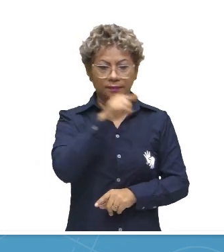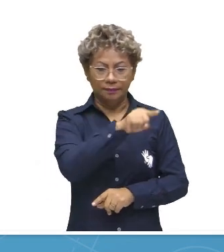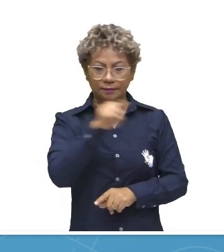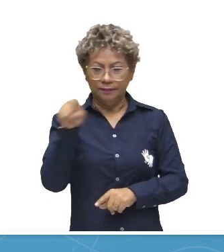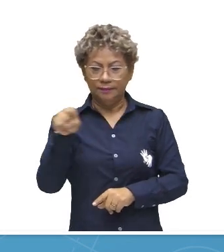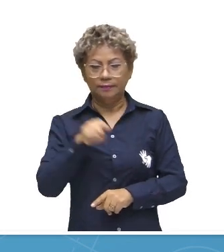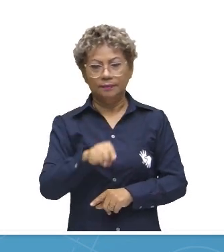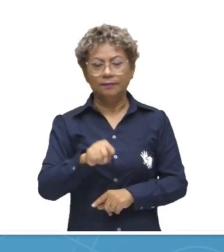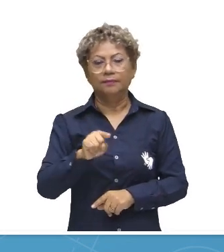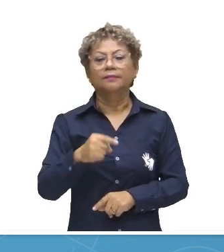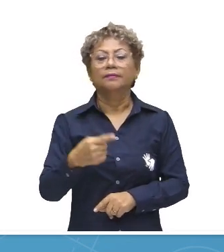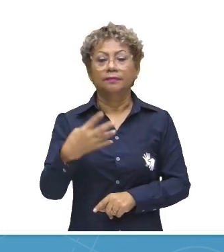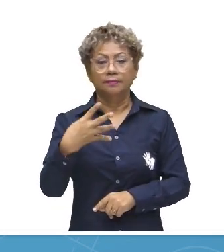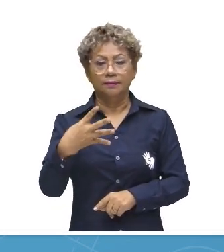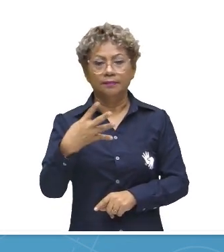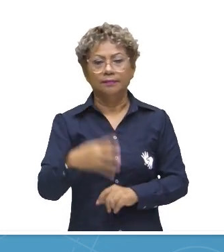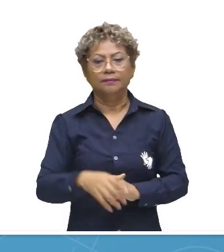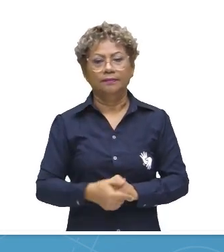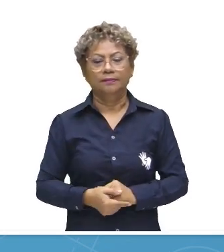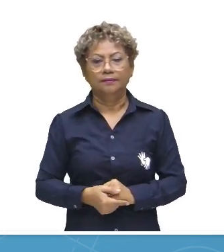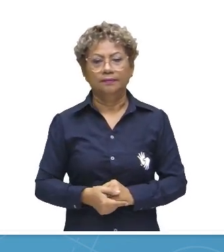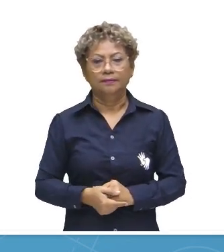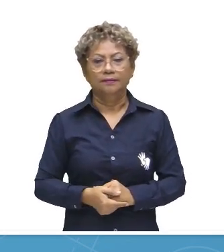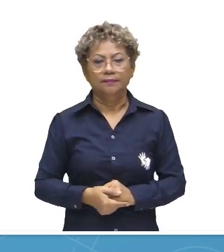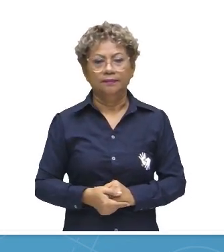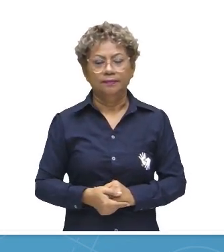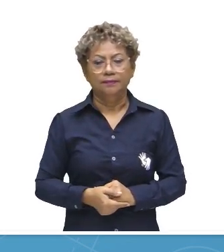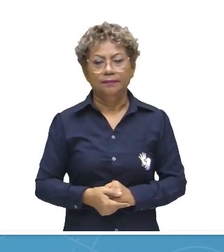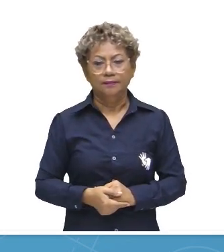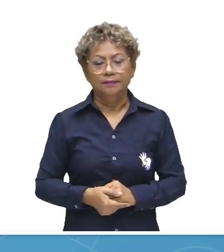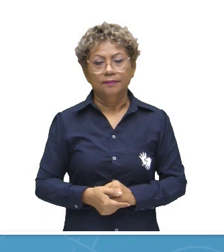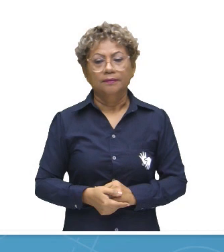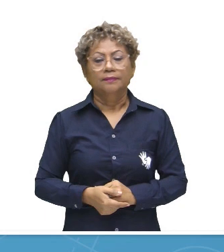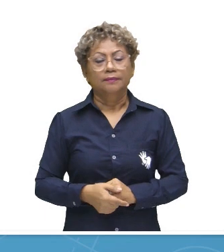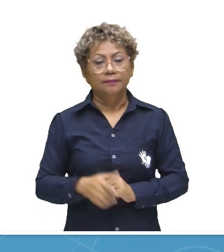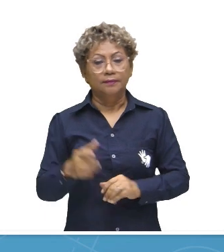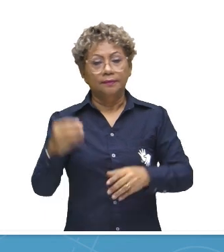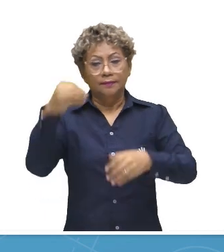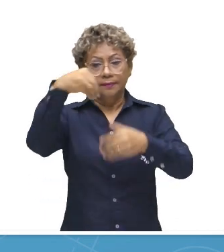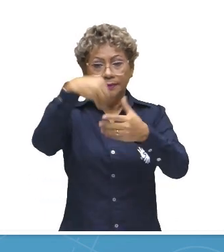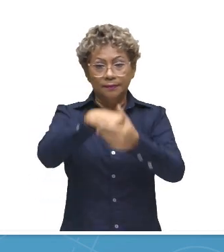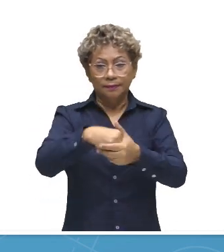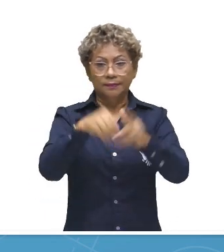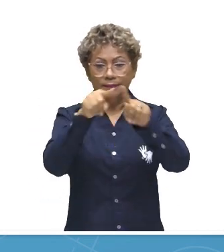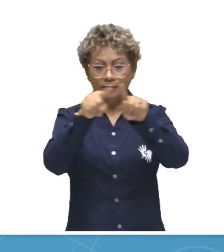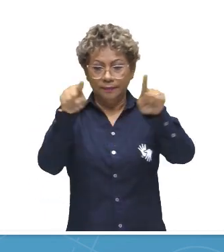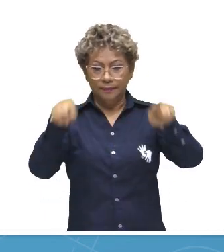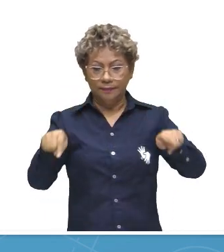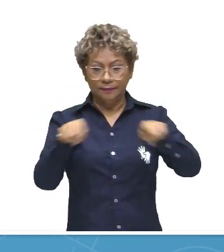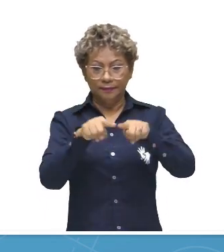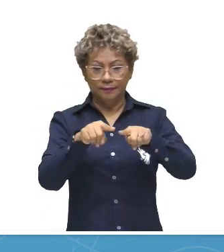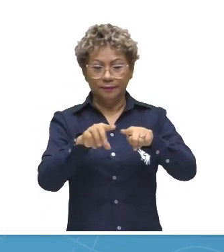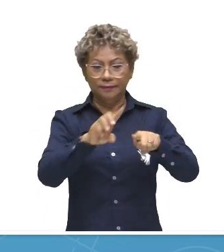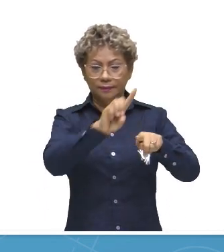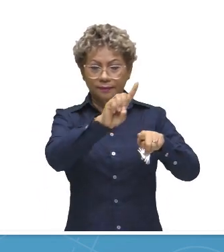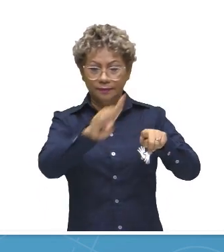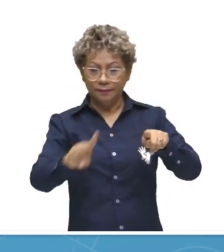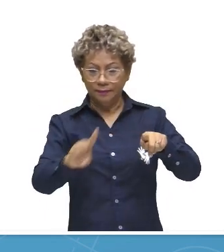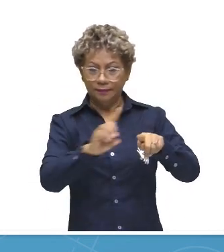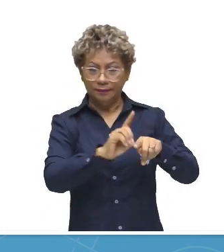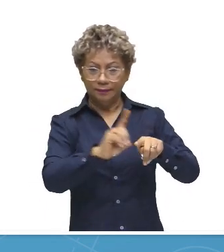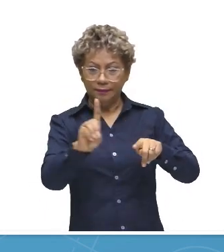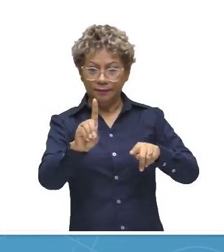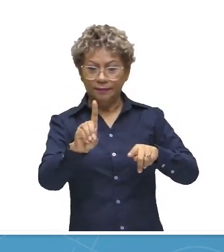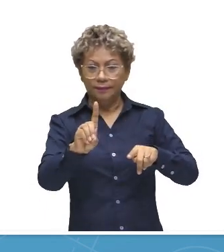diagonais, correto? São essas aqui. E os seus ângulos internos,